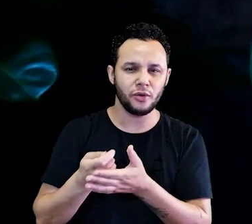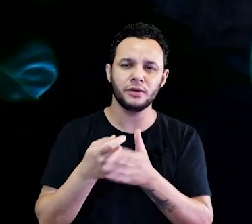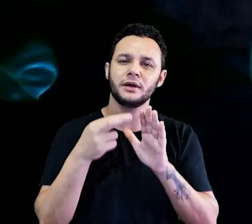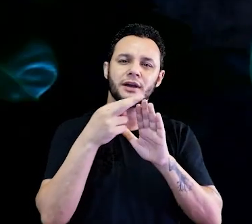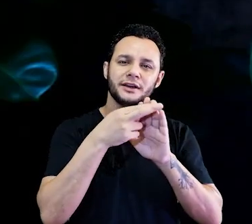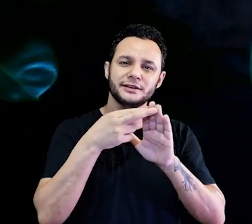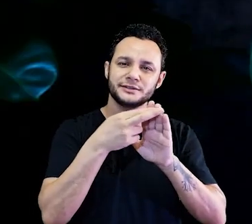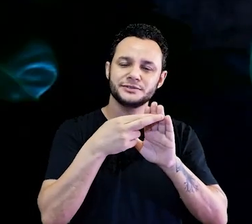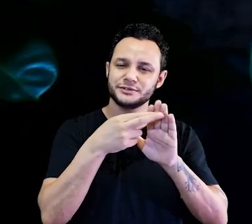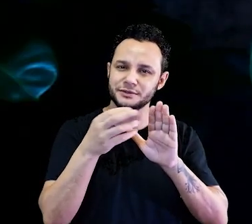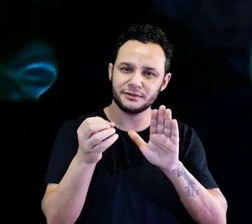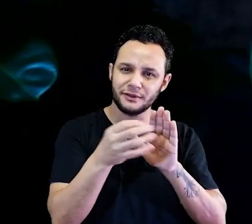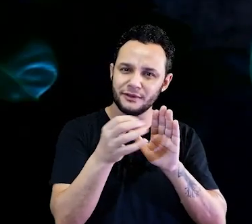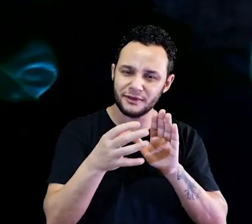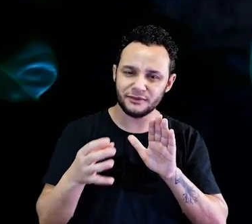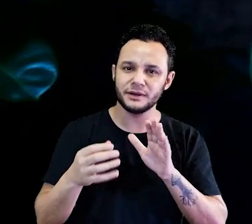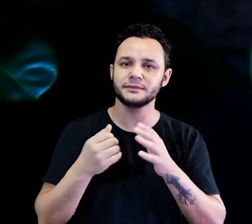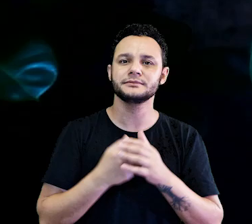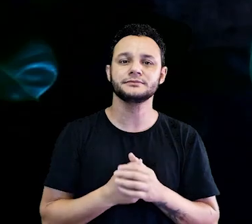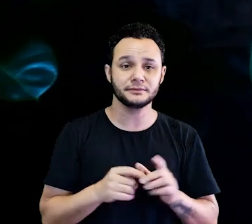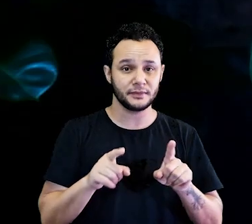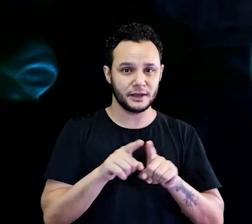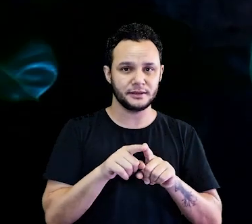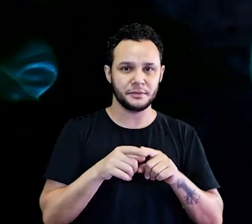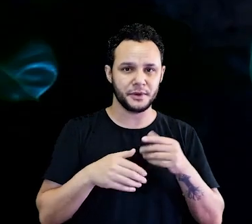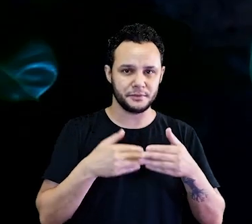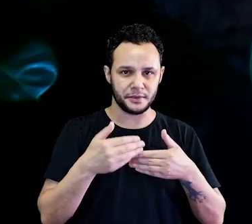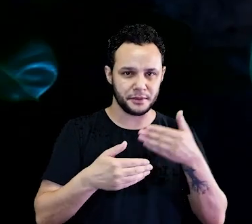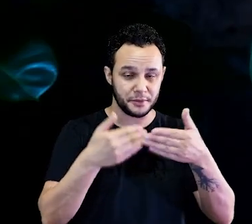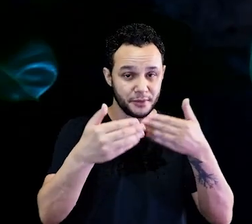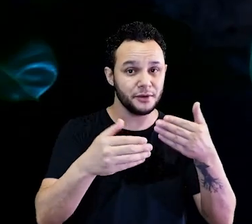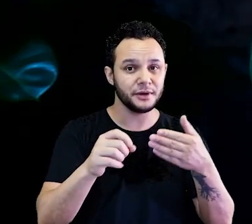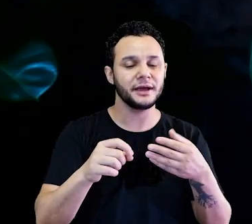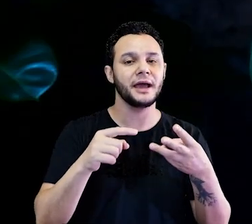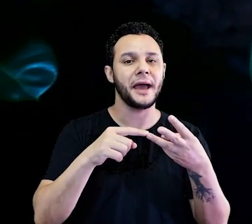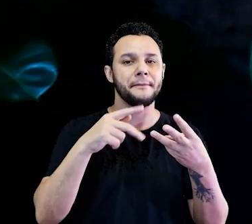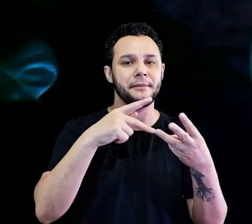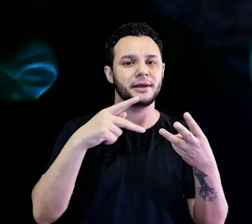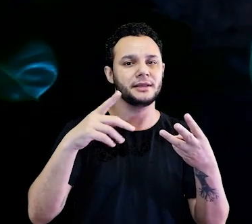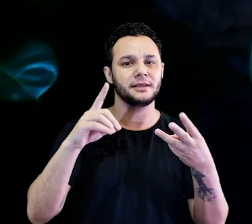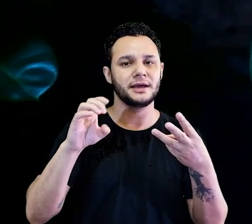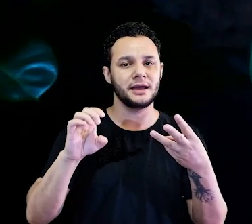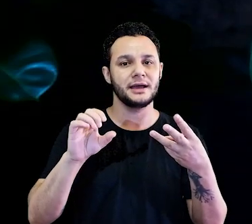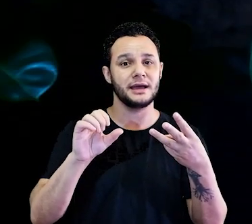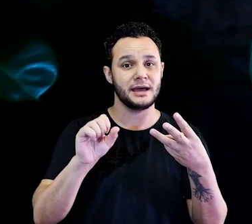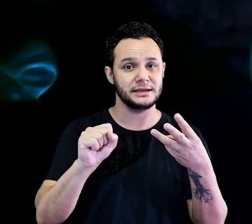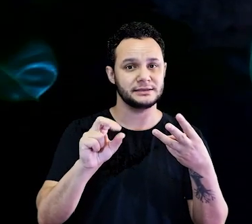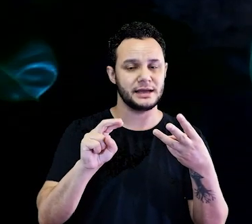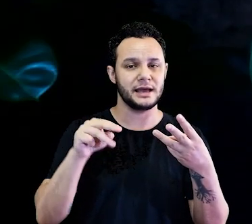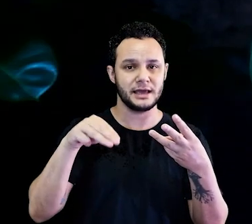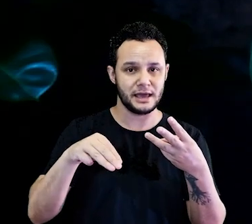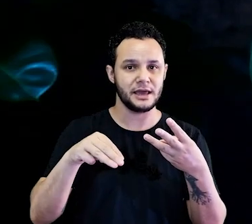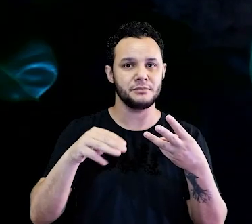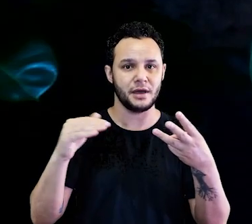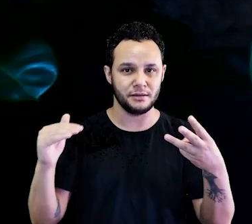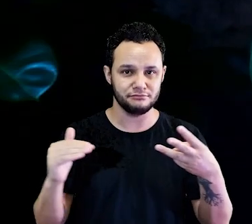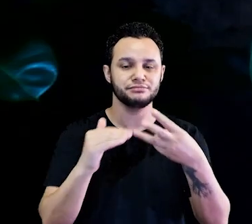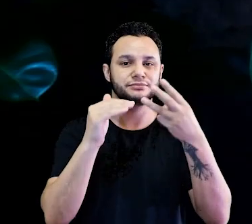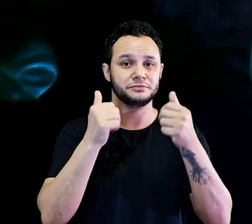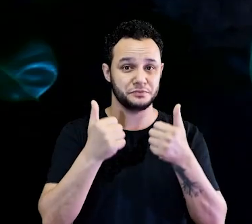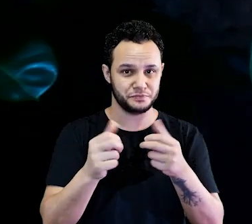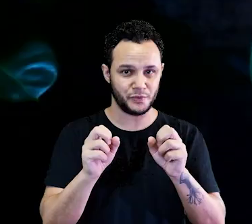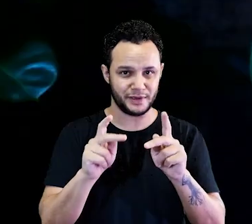valores, sobre essa resolução nova, e a gente avance especificamente no PDDE-SRM, né, que faz parte do